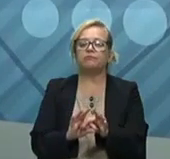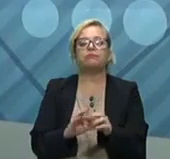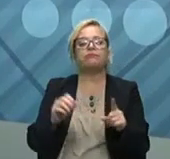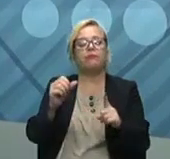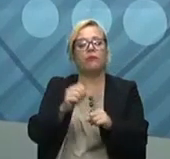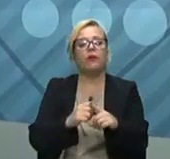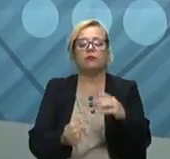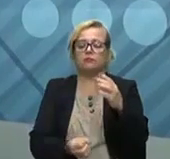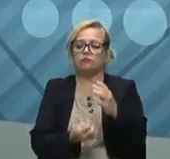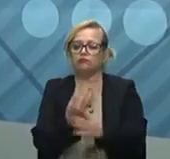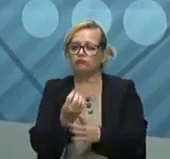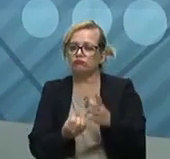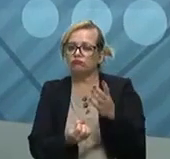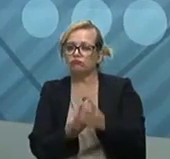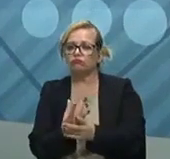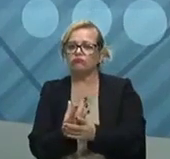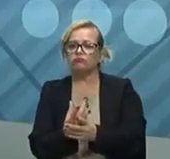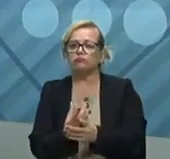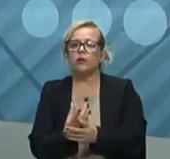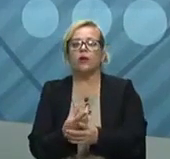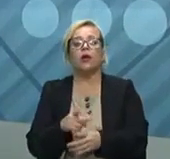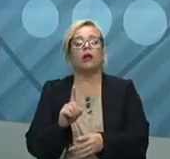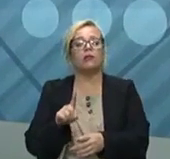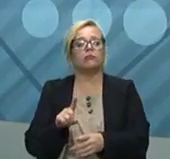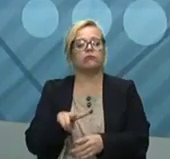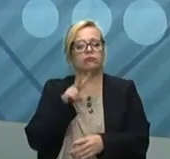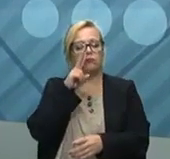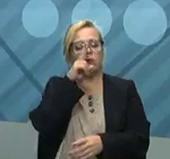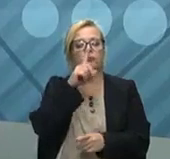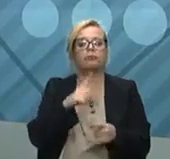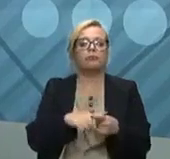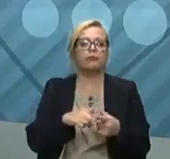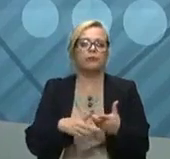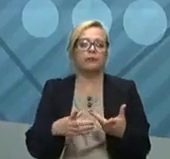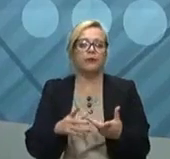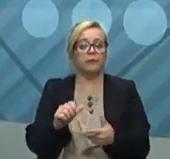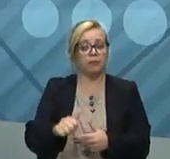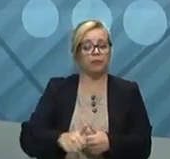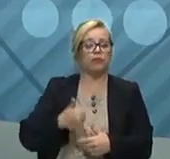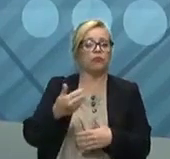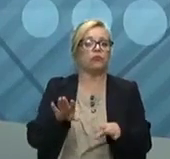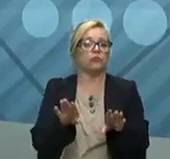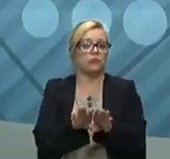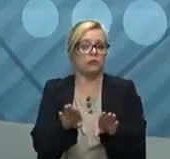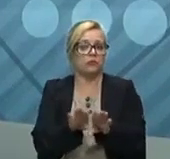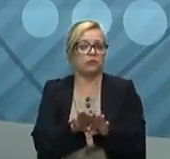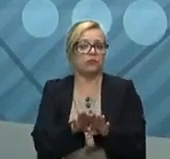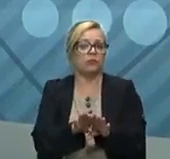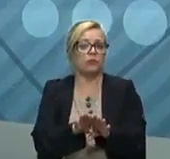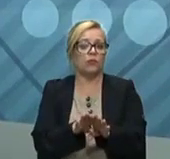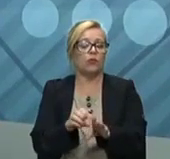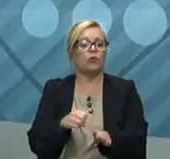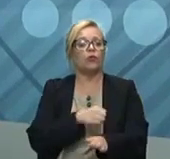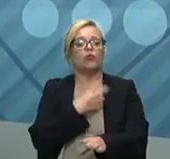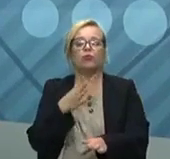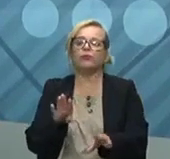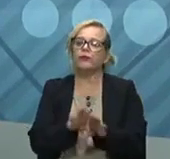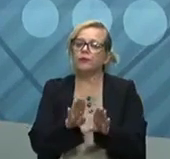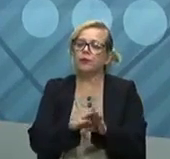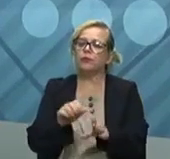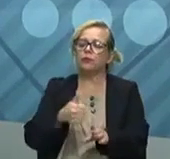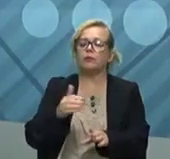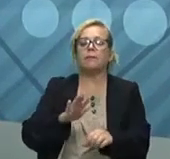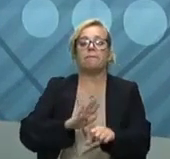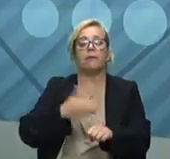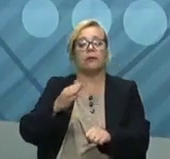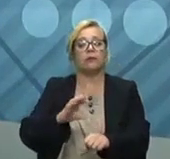produção, e essa variável, ela é forte. Por que forte? Forte positiva. Ela é positiva porque o número ele é positivo, ele é maior do que